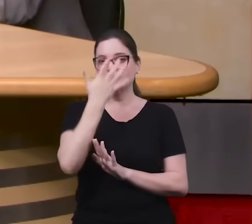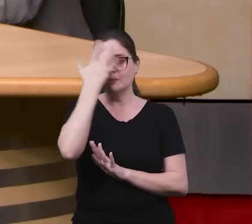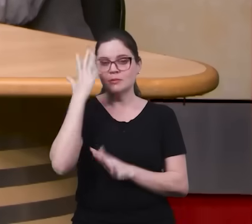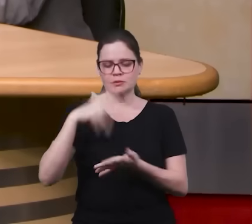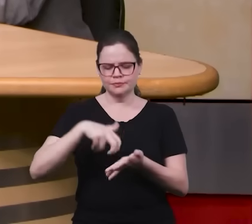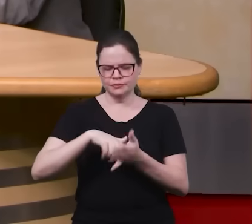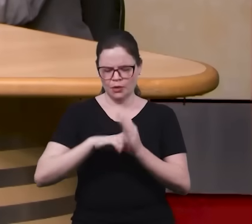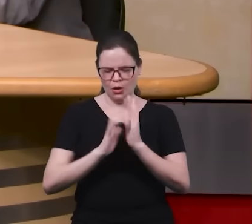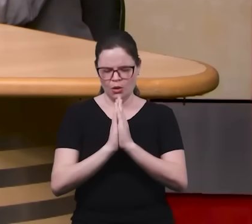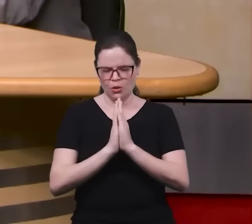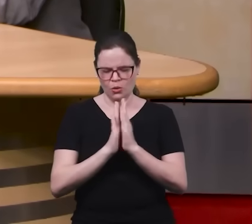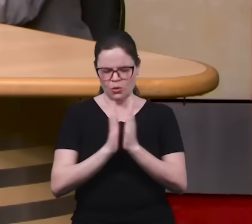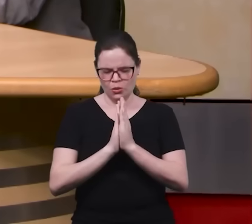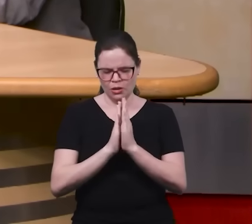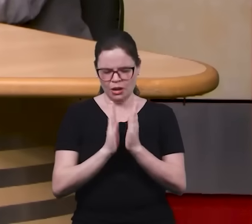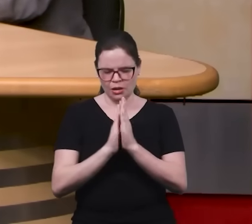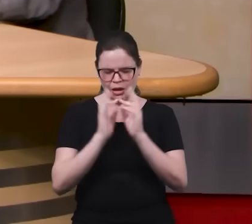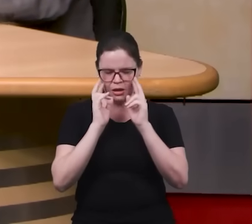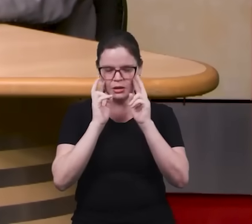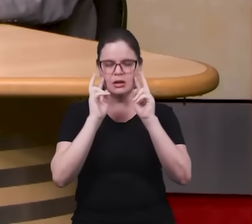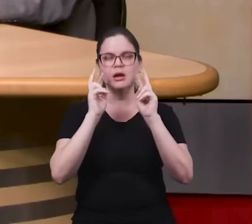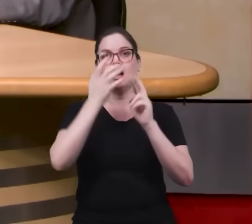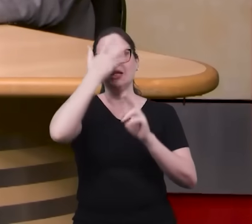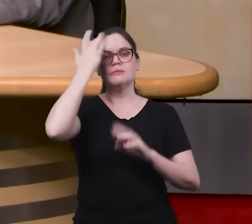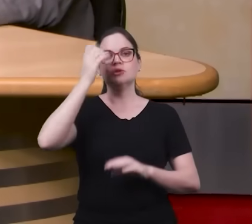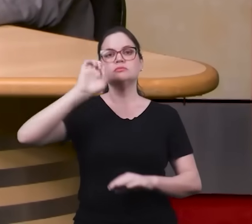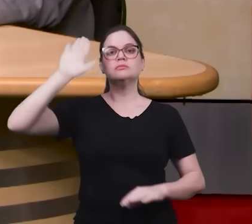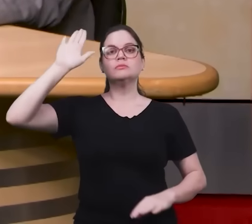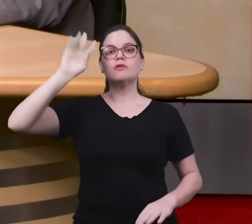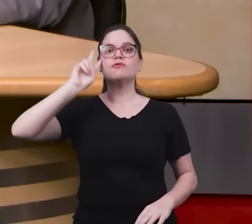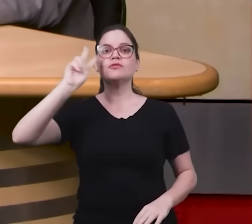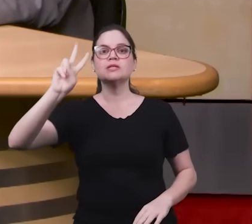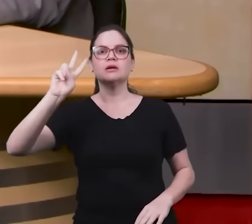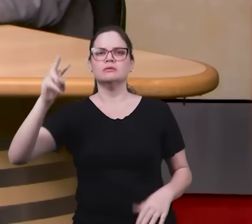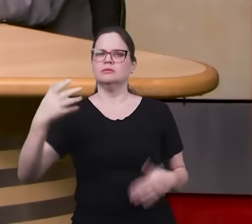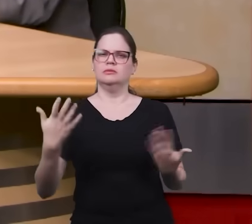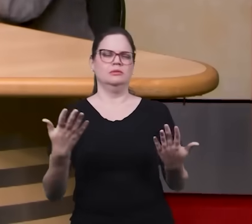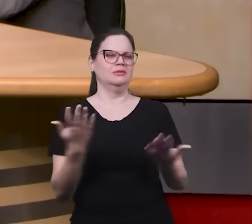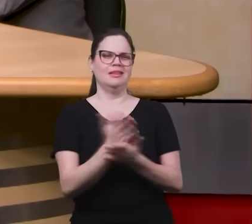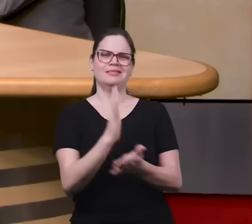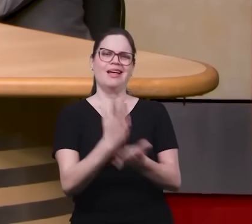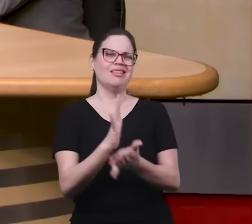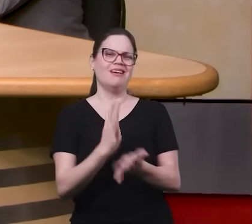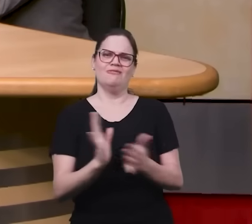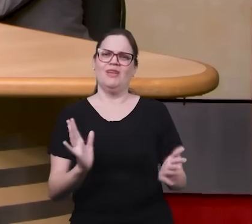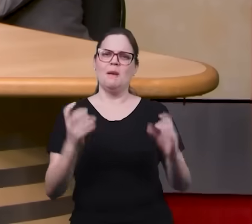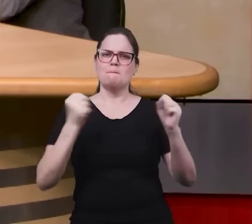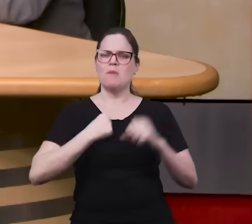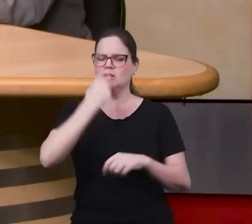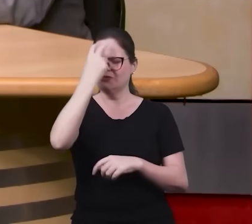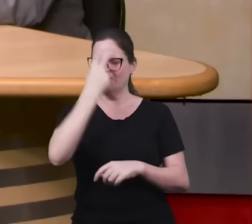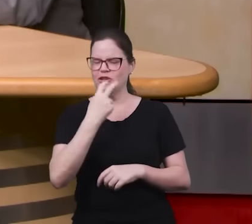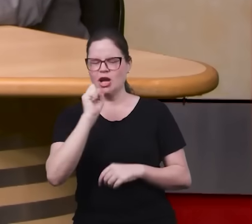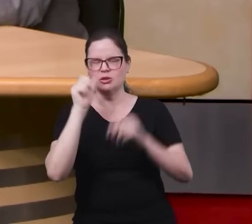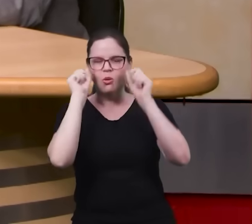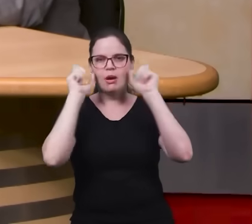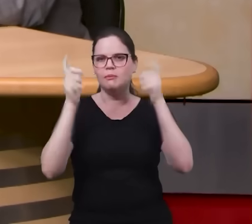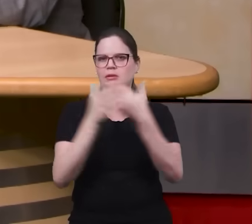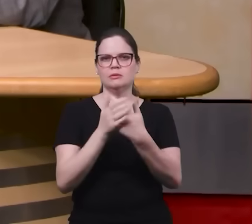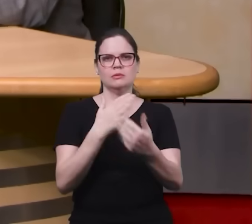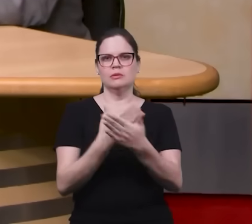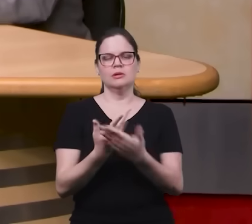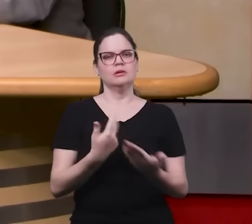mundo de olho fechado ali, orando e tal, quando levanta, todo mundo senta, todo mundo tem visão. Isso é absurdo, tem nada a ver, né? Quer dizer, você colocar